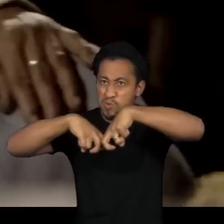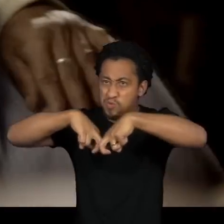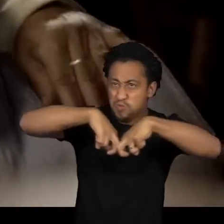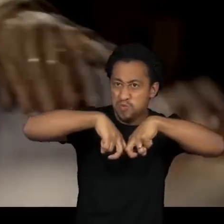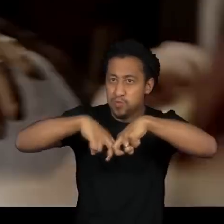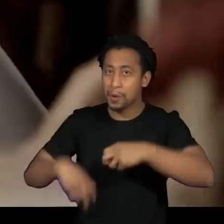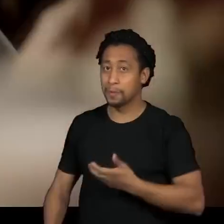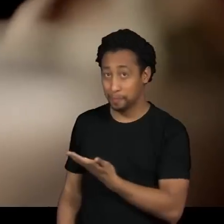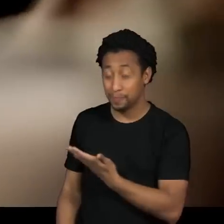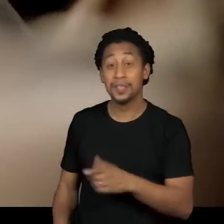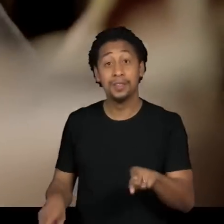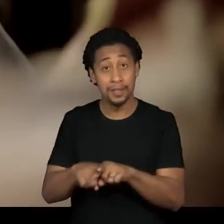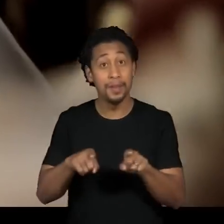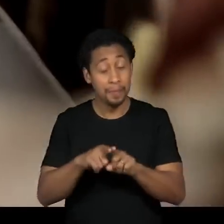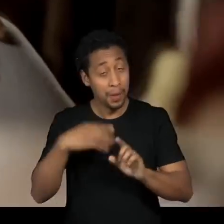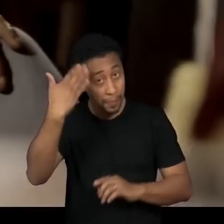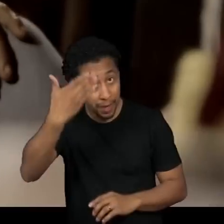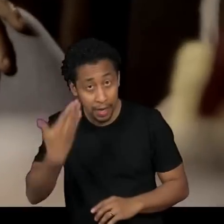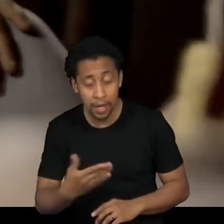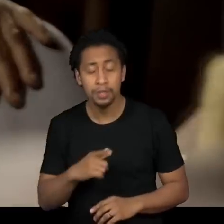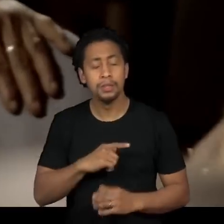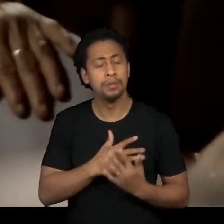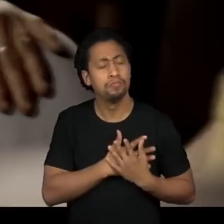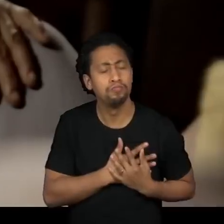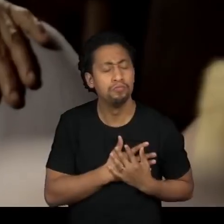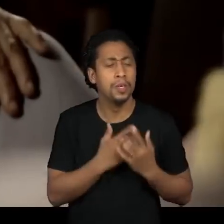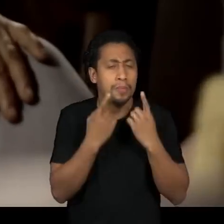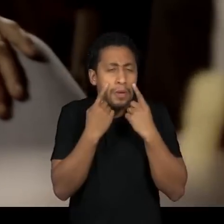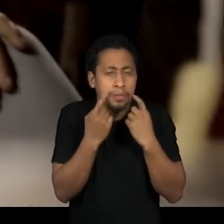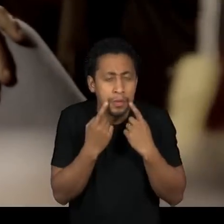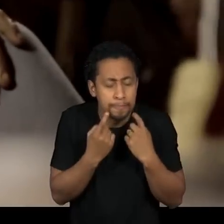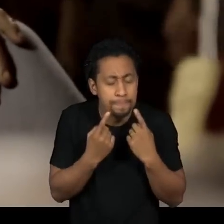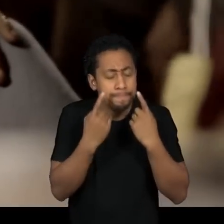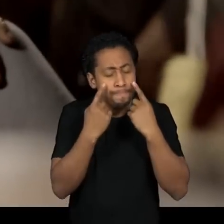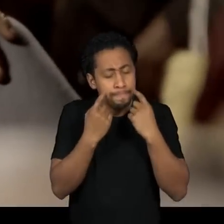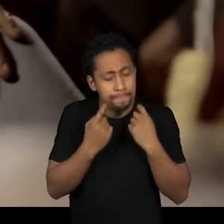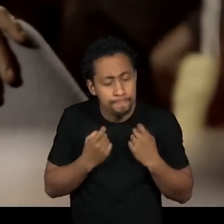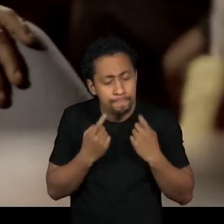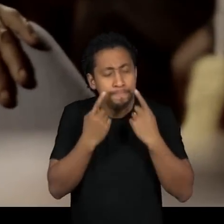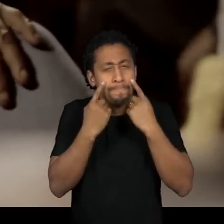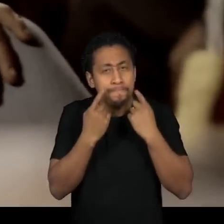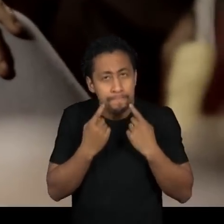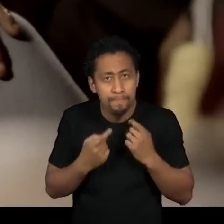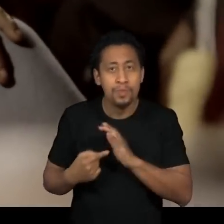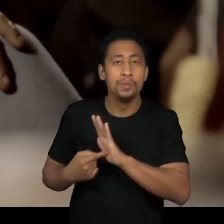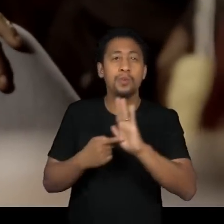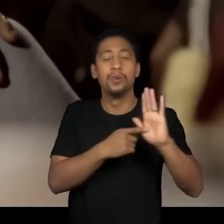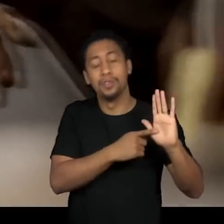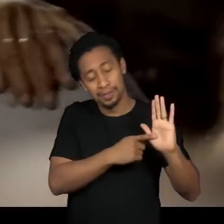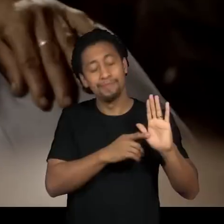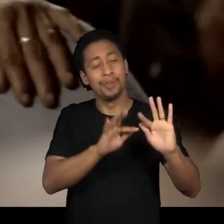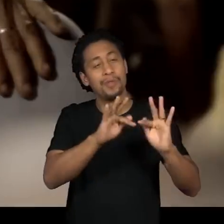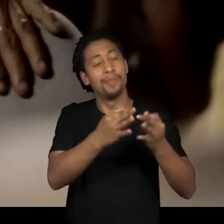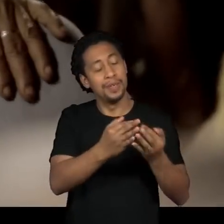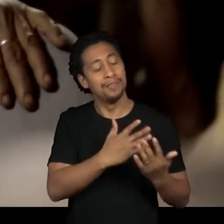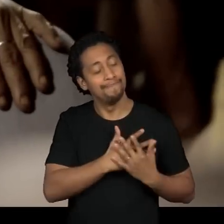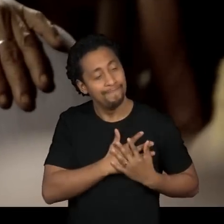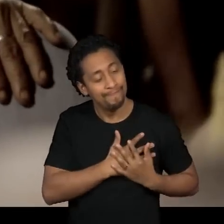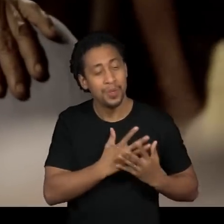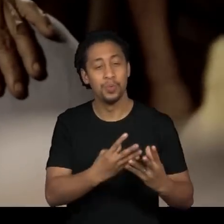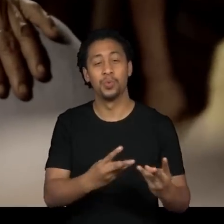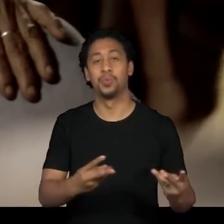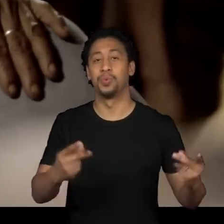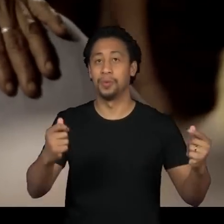O ritual também inclui o pranto, marca da despedida, encerramento do luto das famílias. É uma